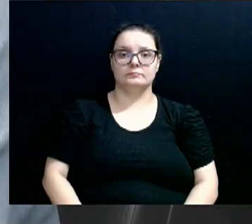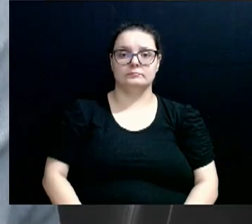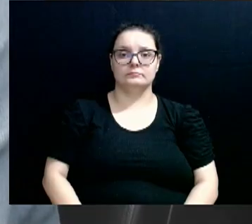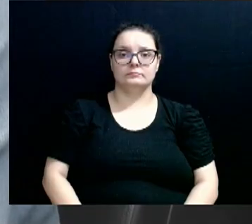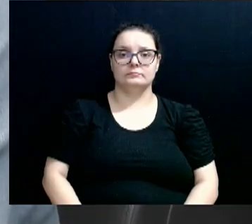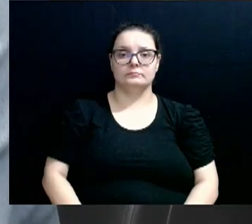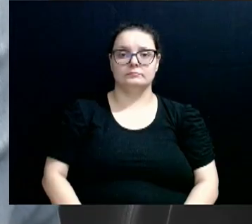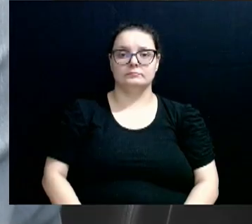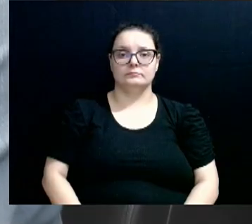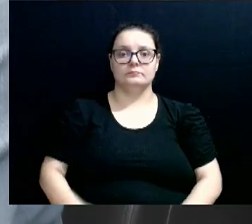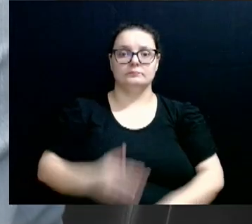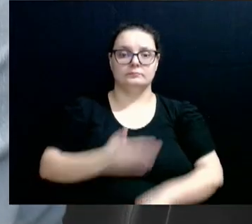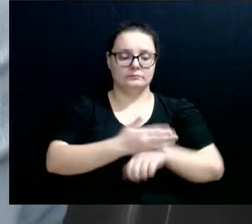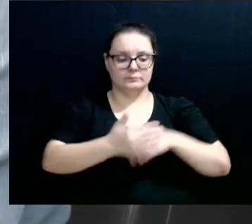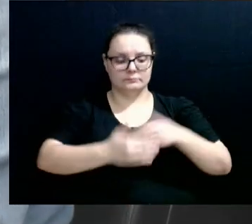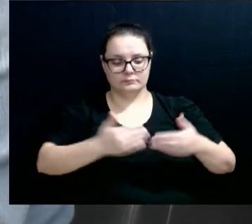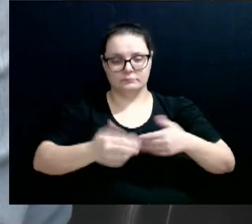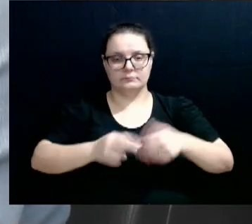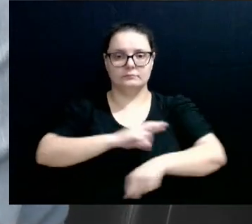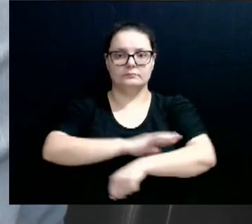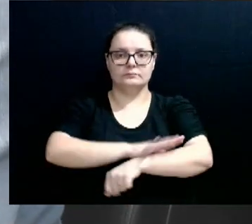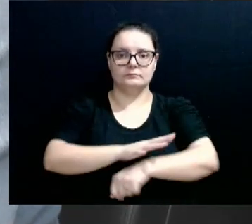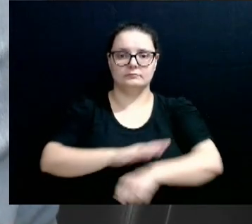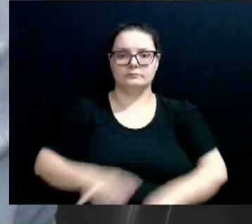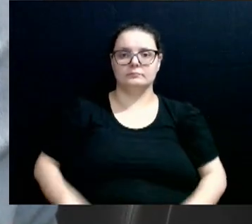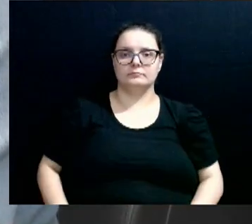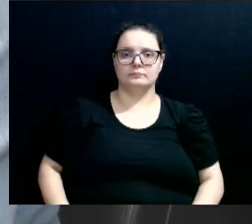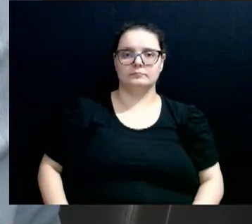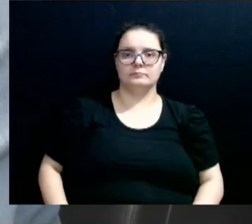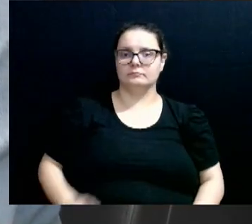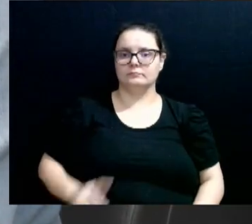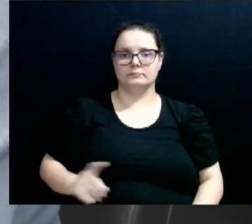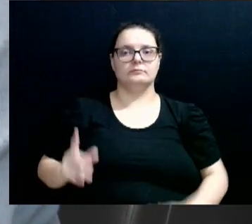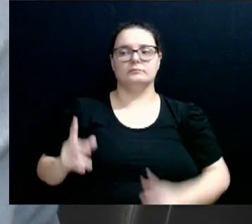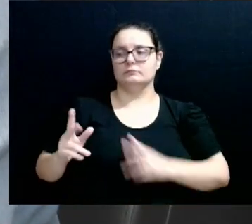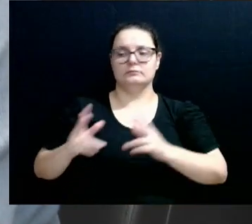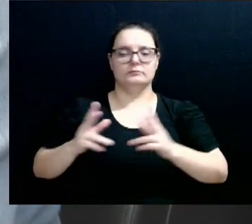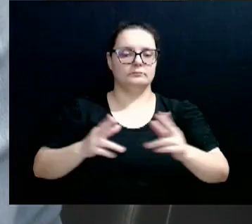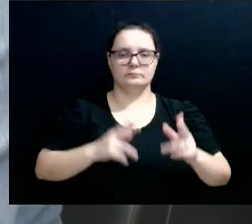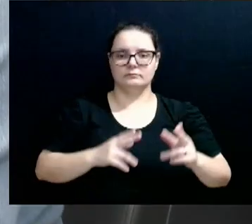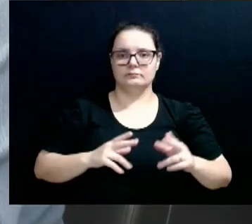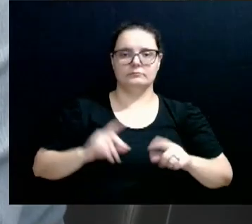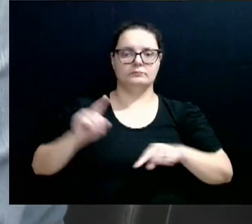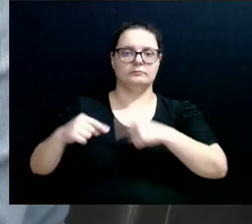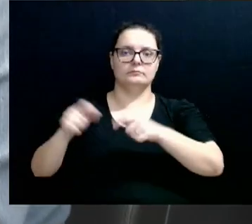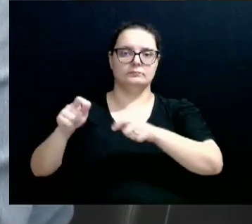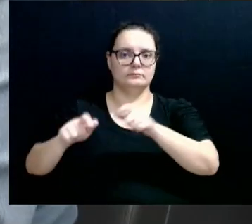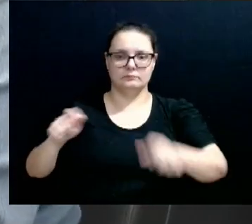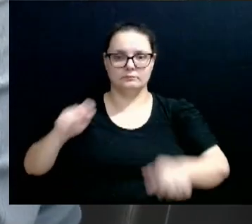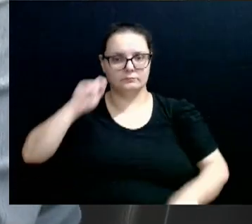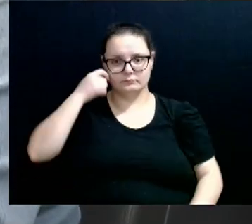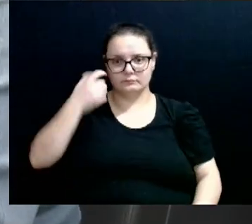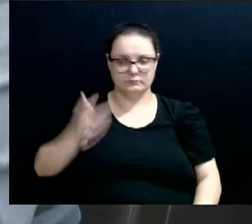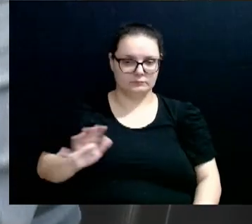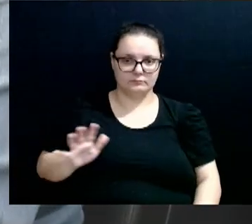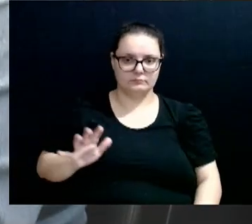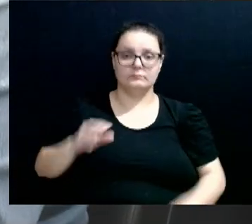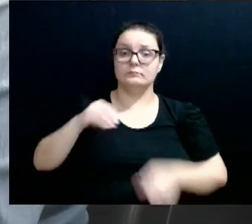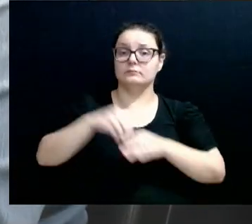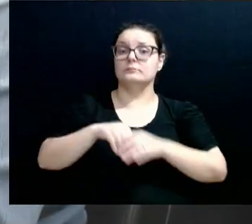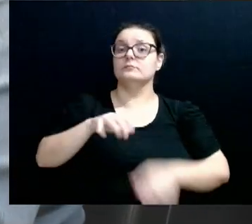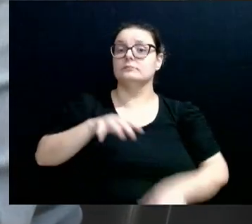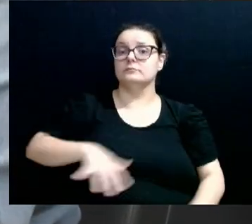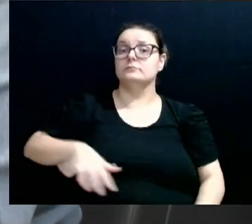processos de racismo, eles não ocorrem da mesma maneira para as pessoas negras, né, porque dentro desse universo que a gente chama